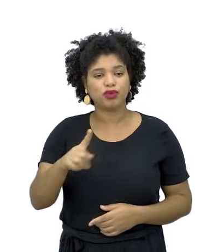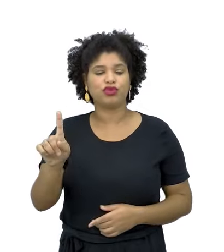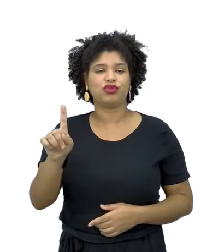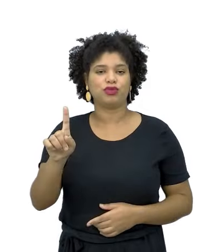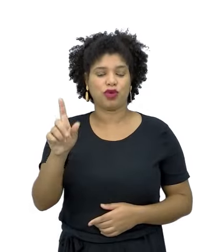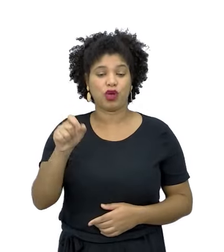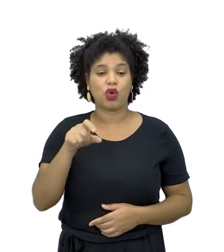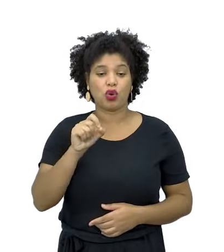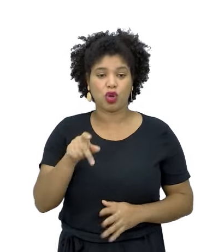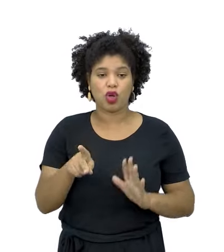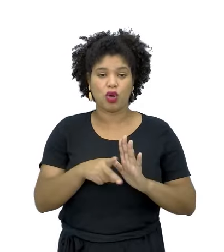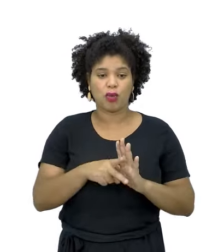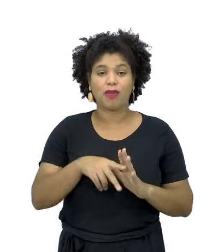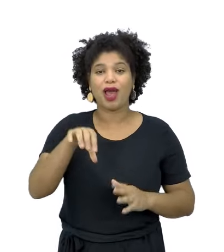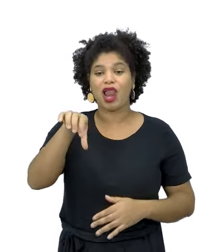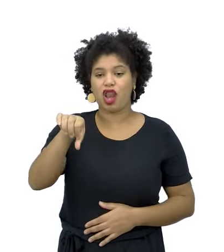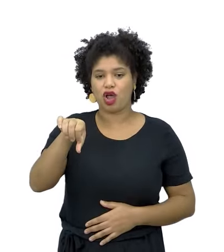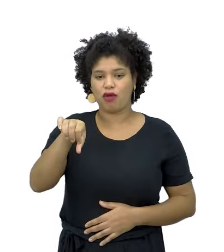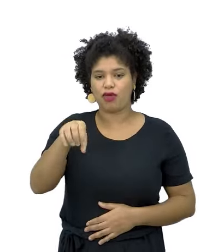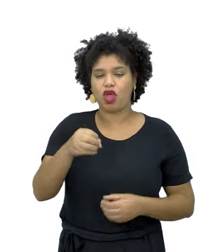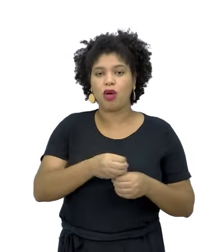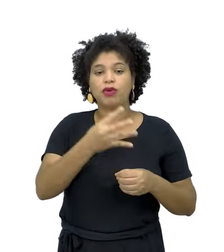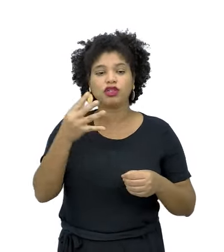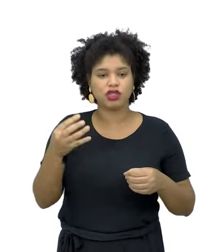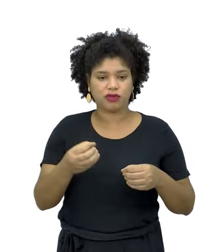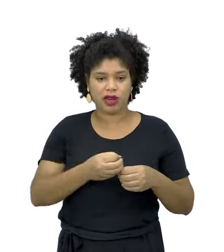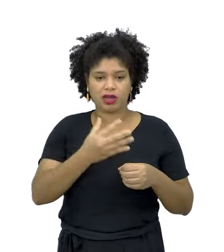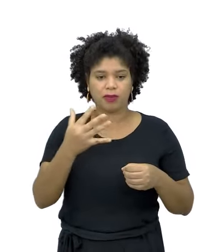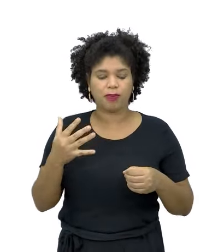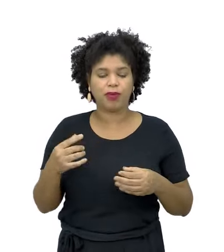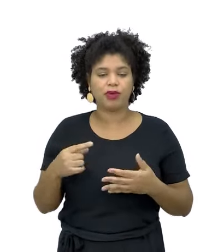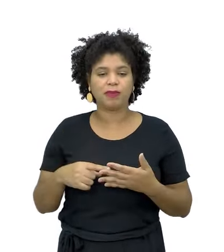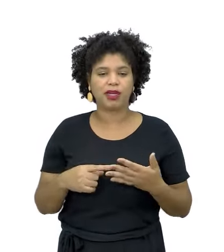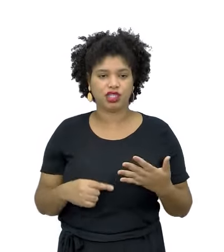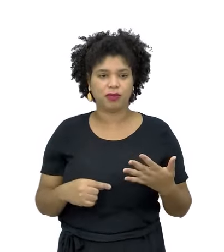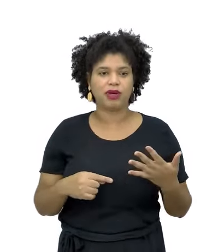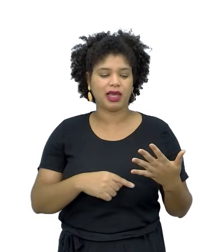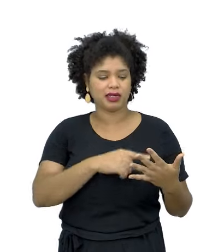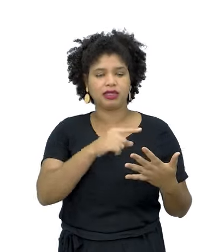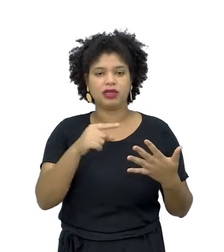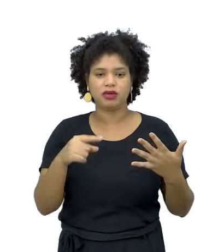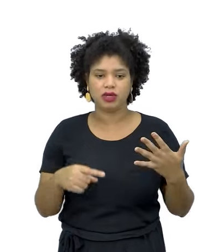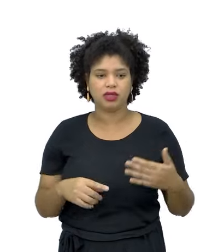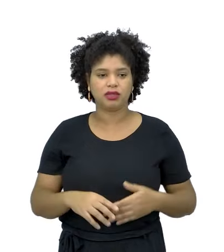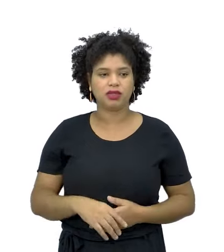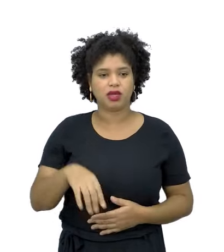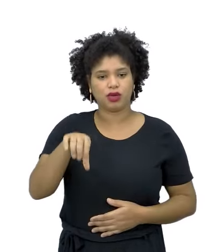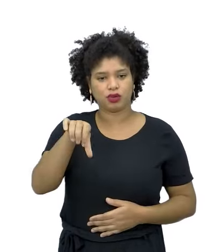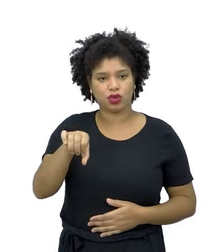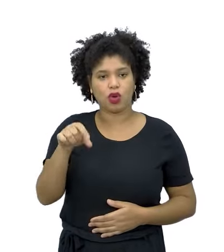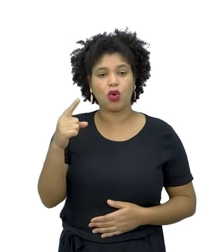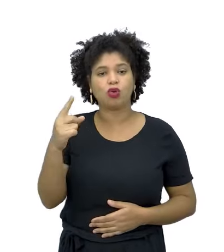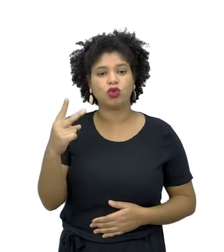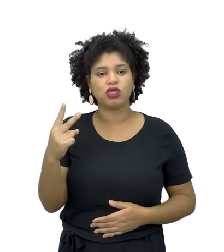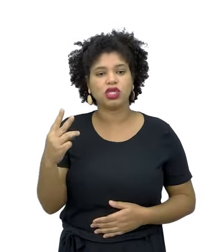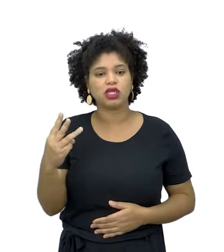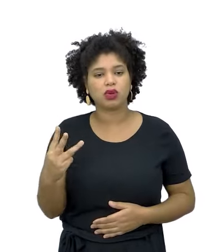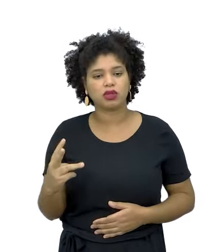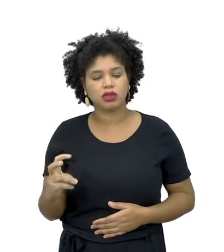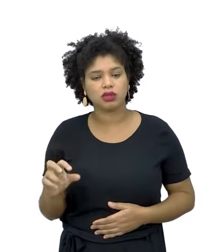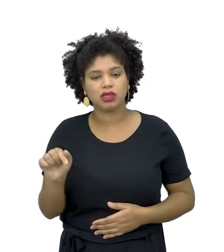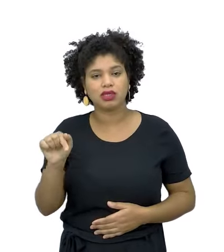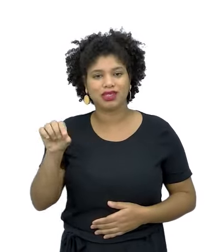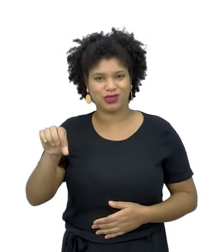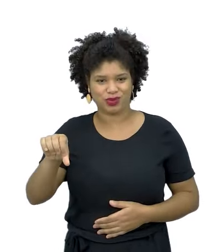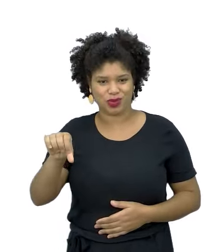a formalização do conteúdo. Então, essa formalização é o registro